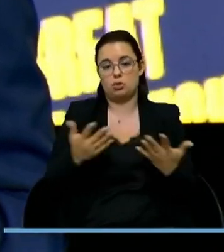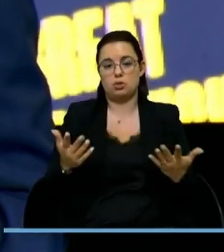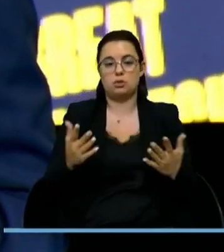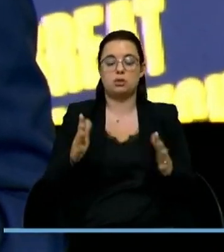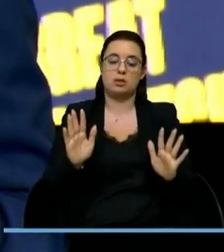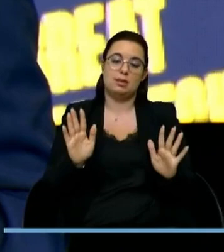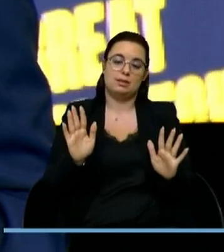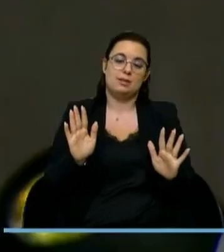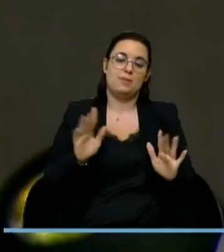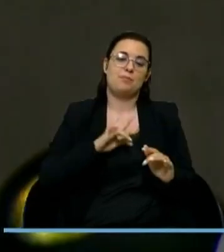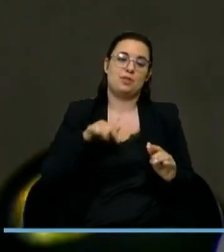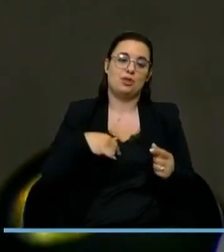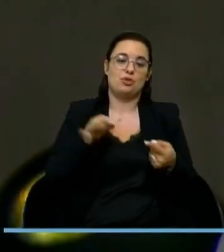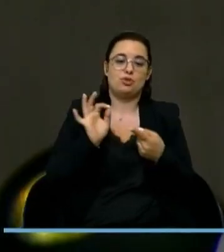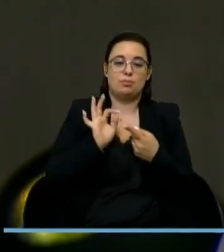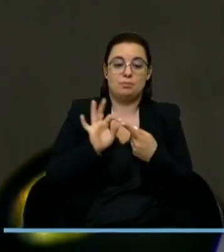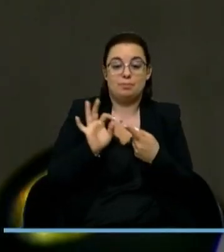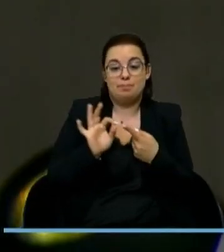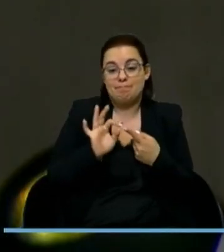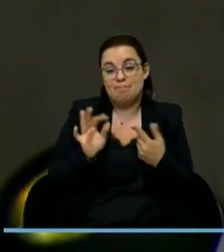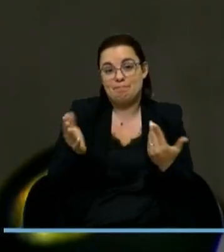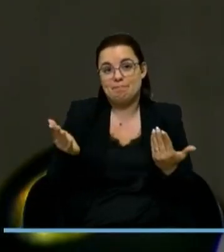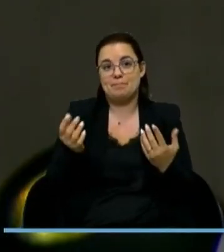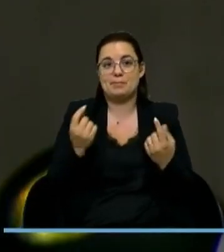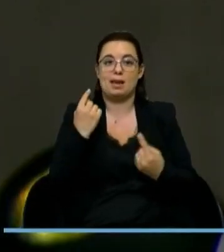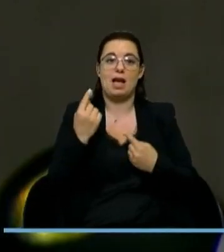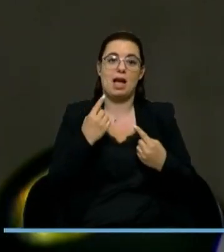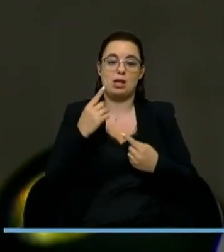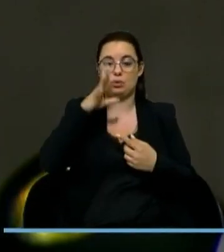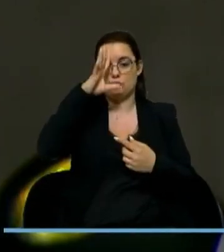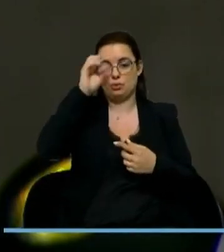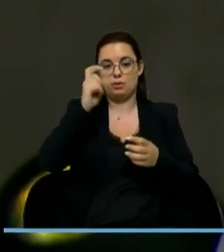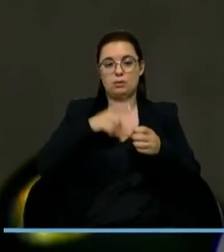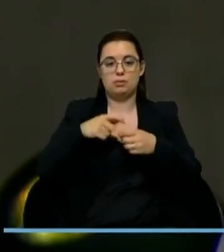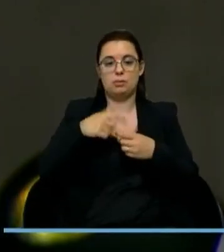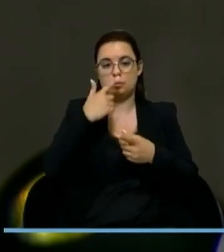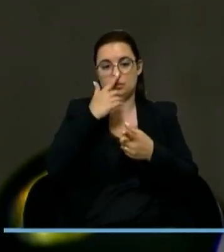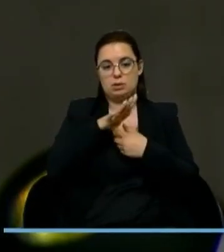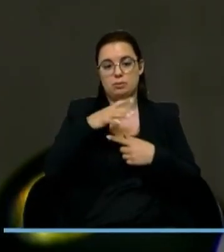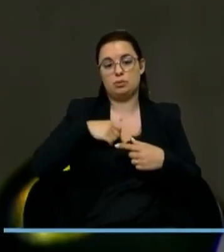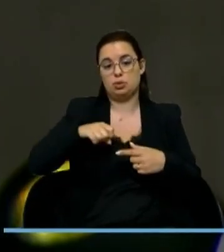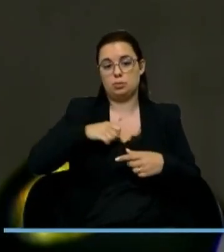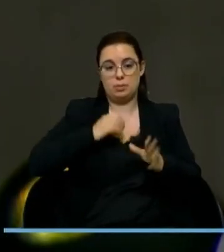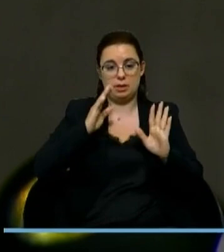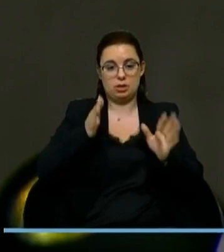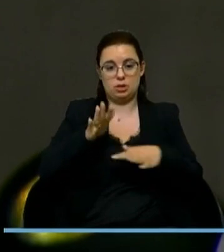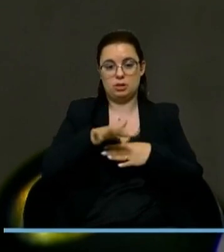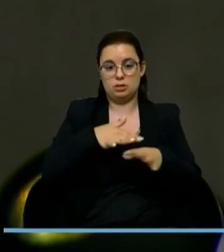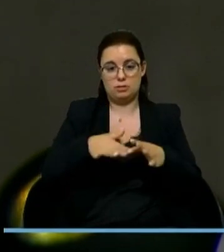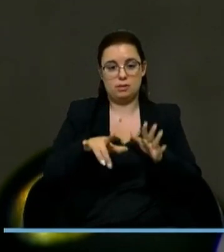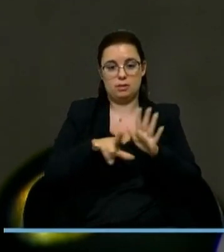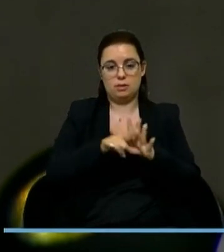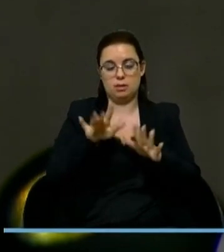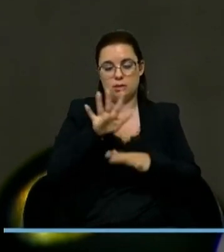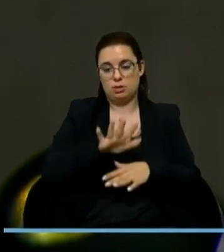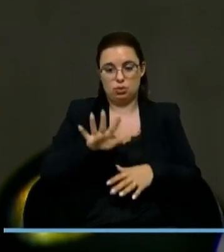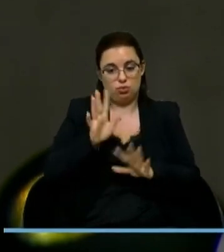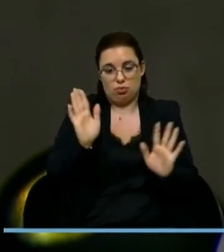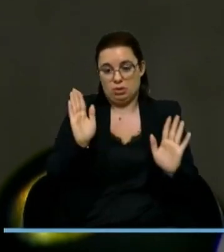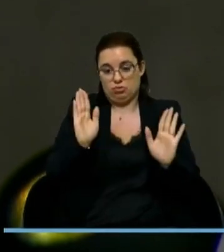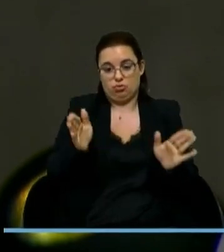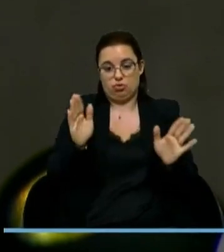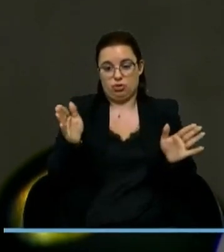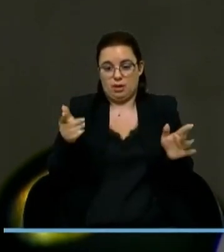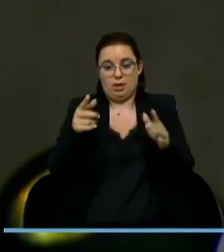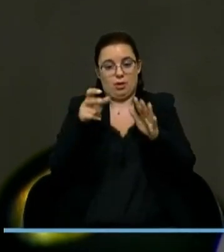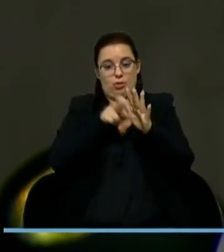Pronto, há, de facto, este pormenor. Alguns Estados-membros estão um pouco mais avançados. Por exemplo, em Espanha já foi feita a alteração à lei nacional e, portanto,